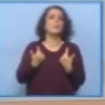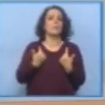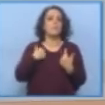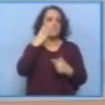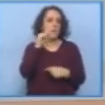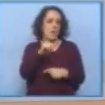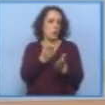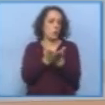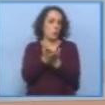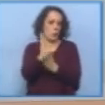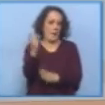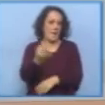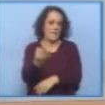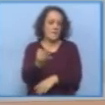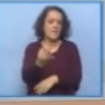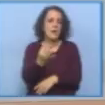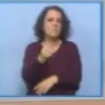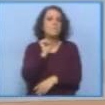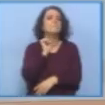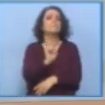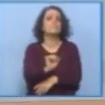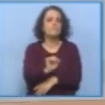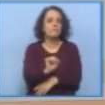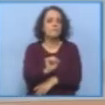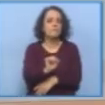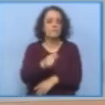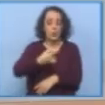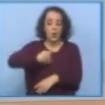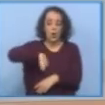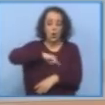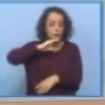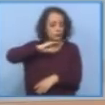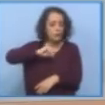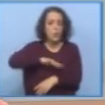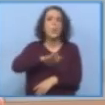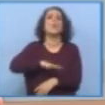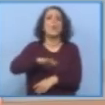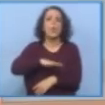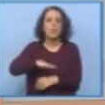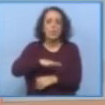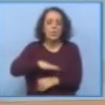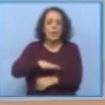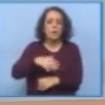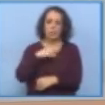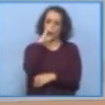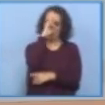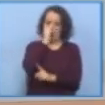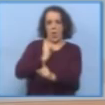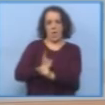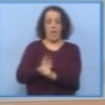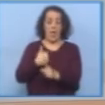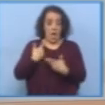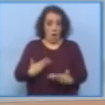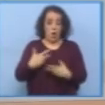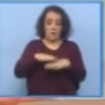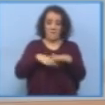continuado, é o do empenhamento onde estamos. Eu agora faço coisas completamente diferentes,